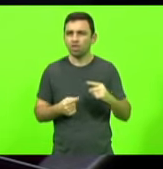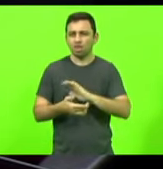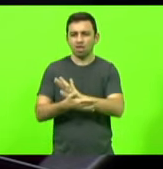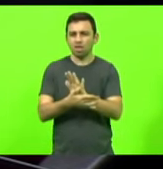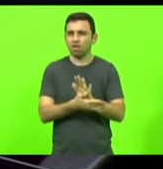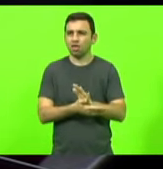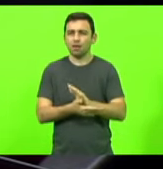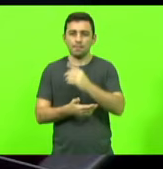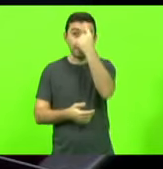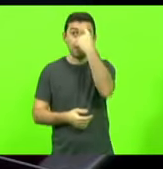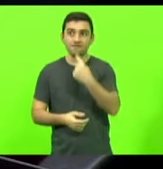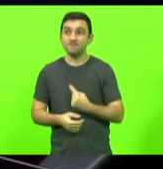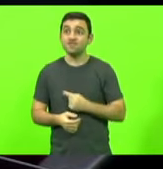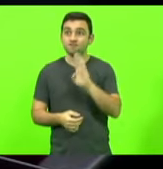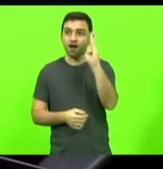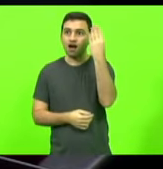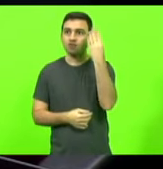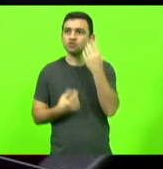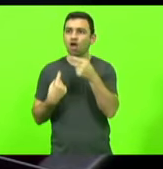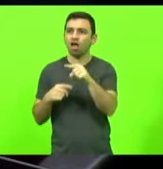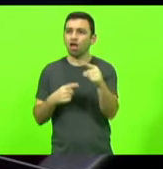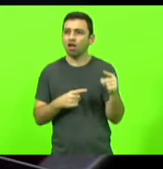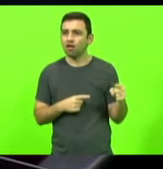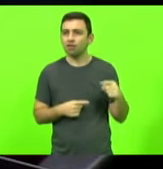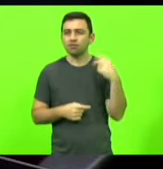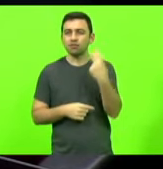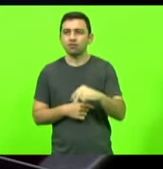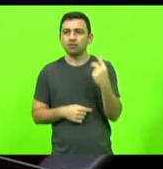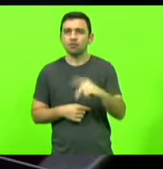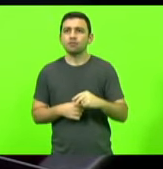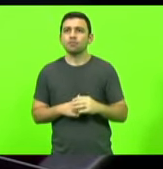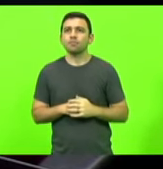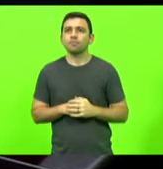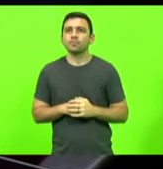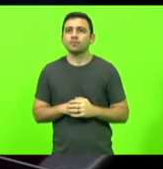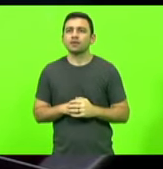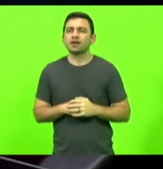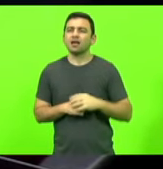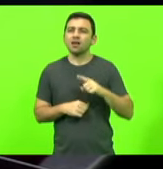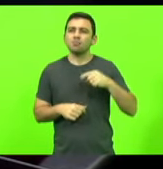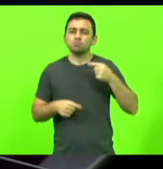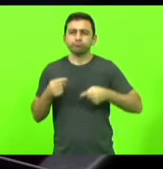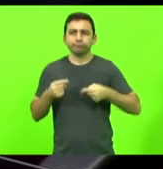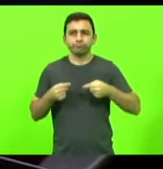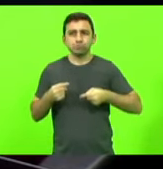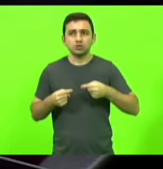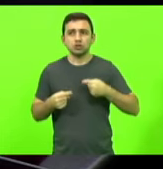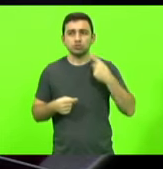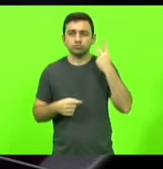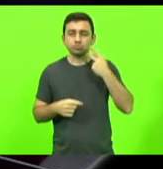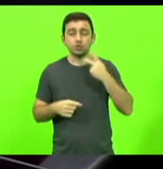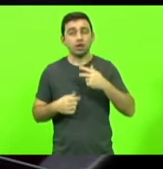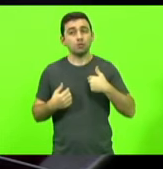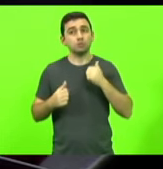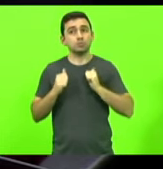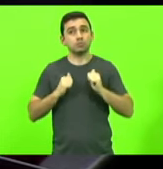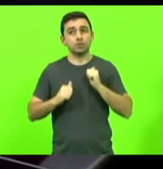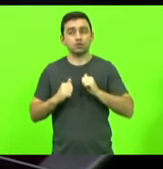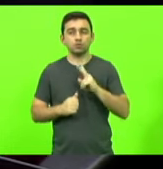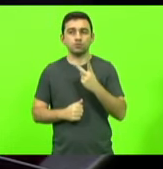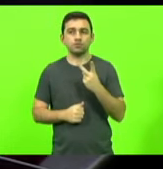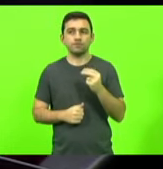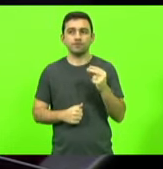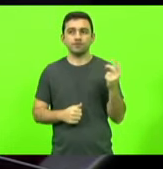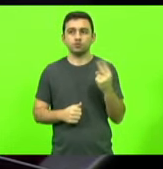perfil apócrifo, sem fazer esse tipo de política que eu espero que 2022 seja eliminado. Grande